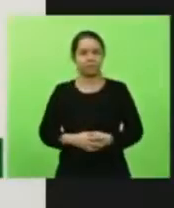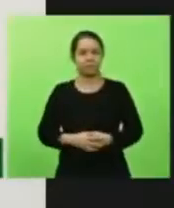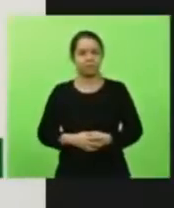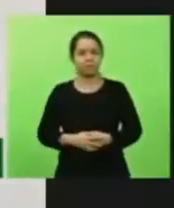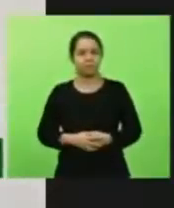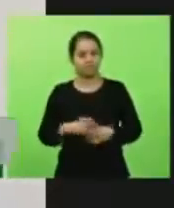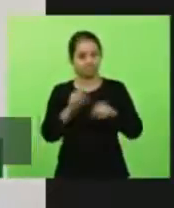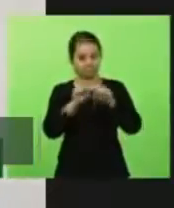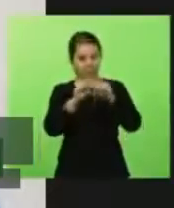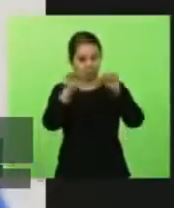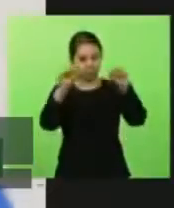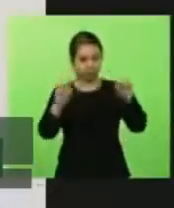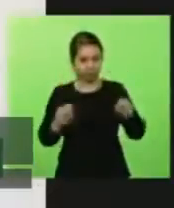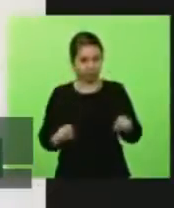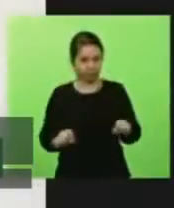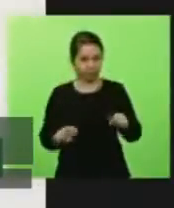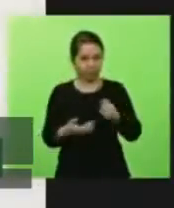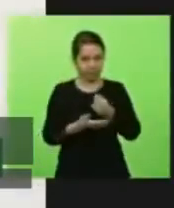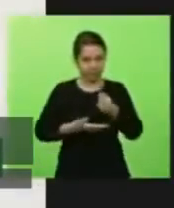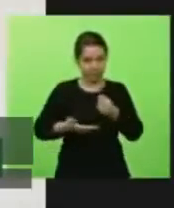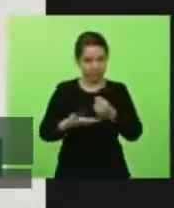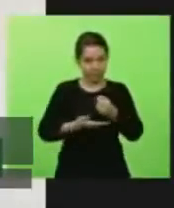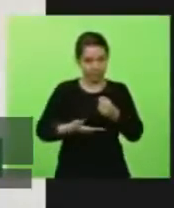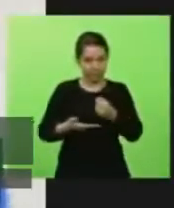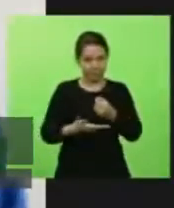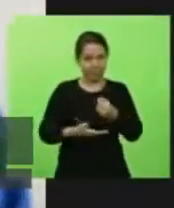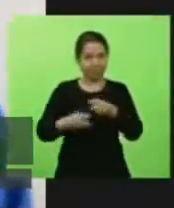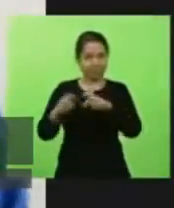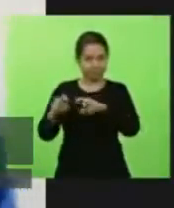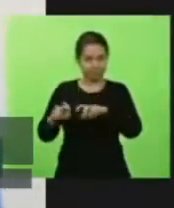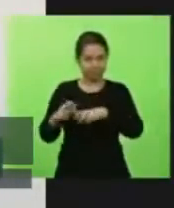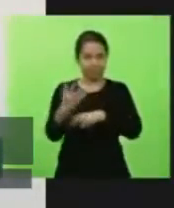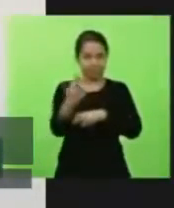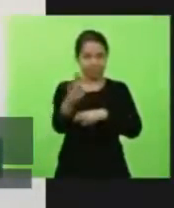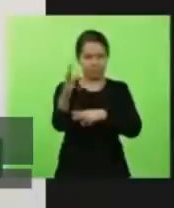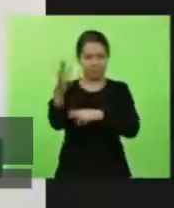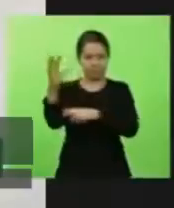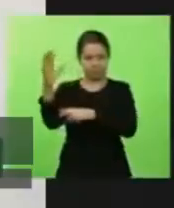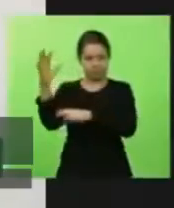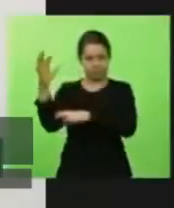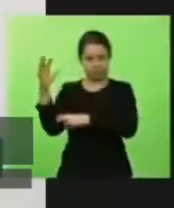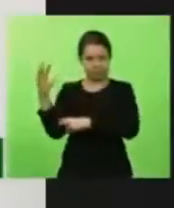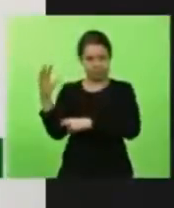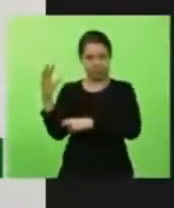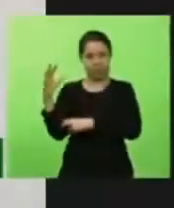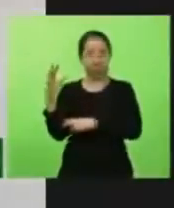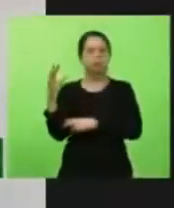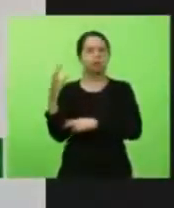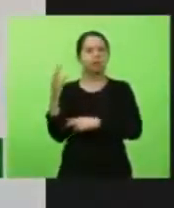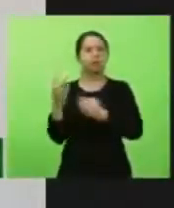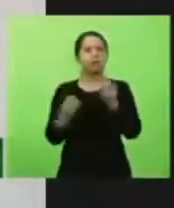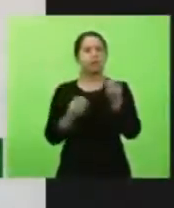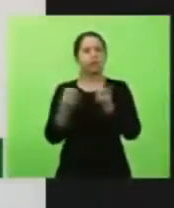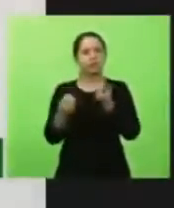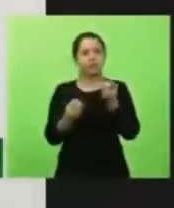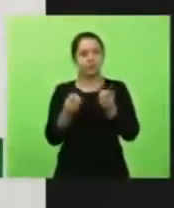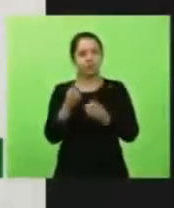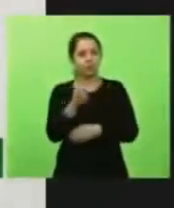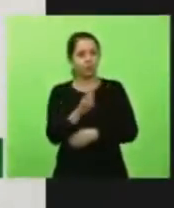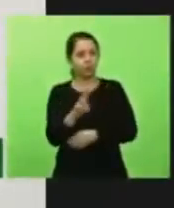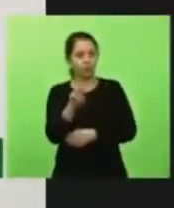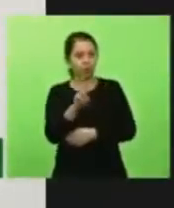agroflorestal são formas de usos da